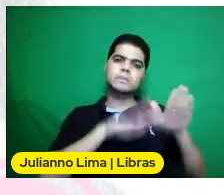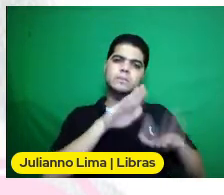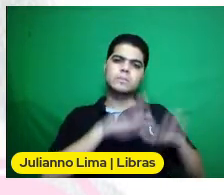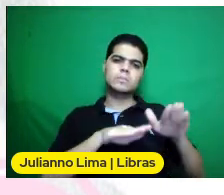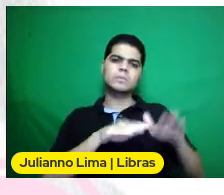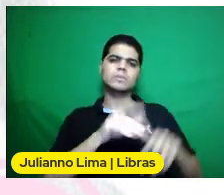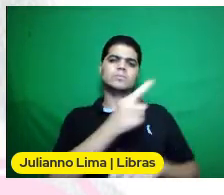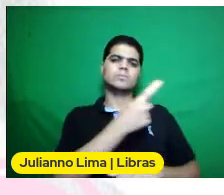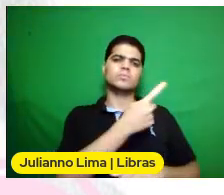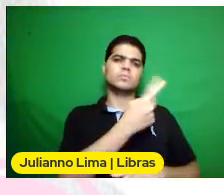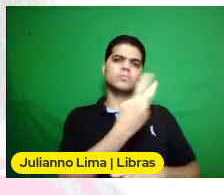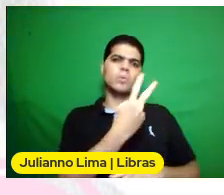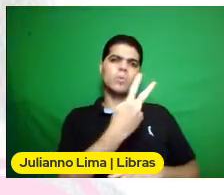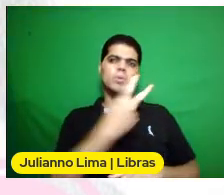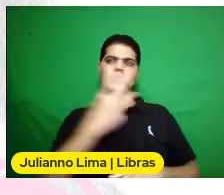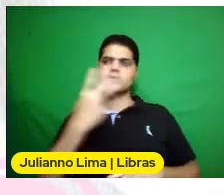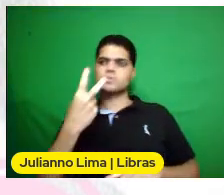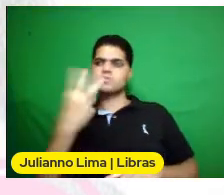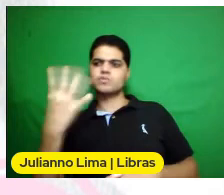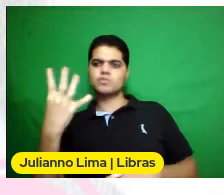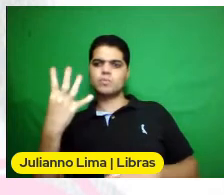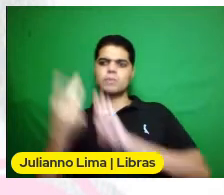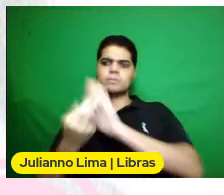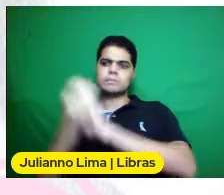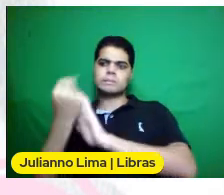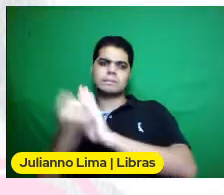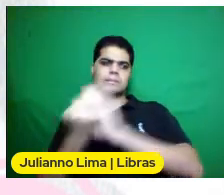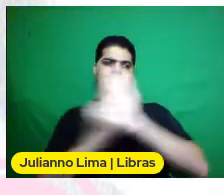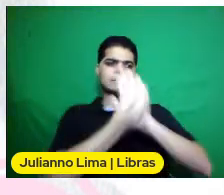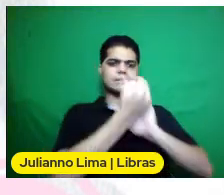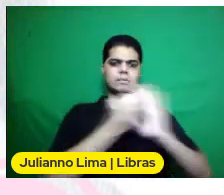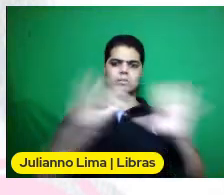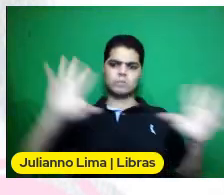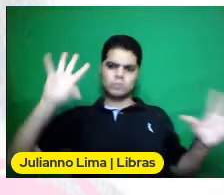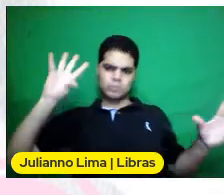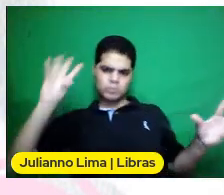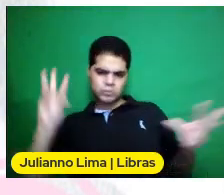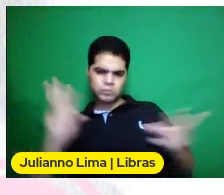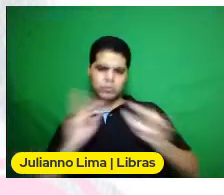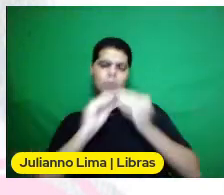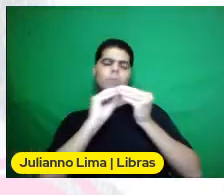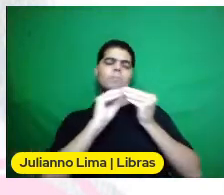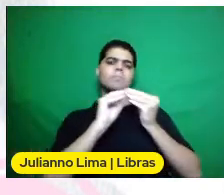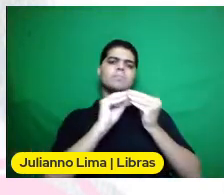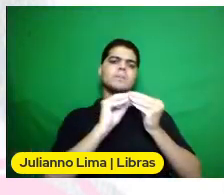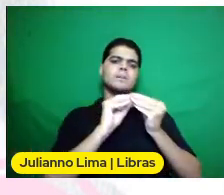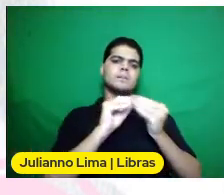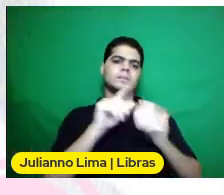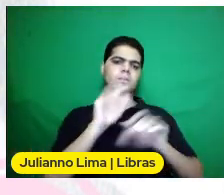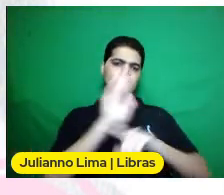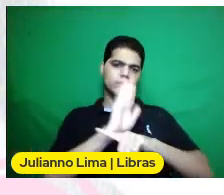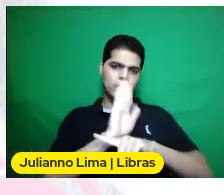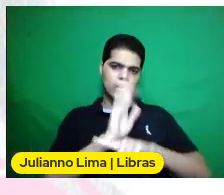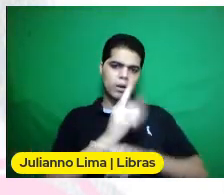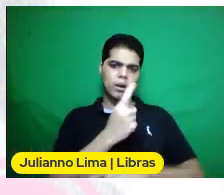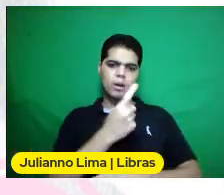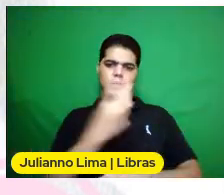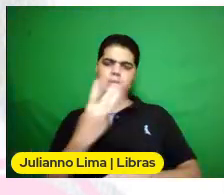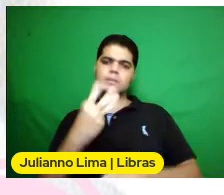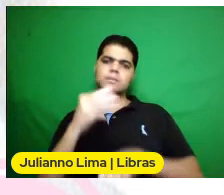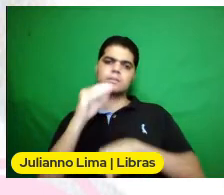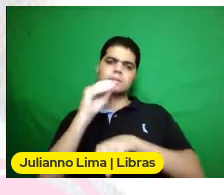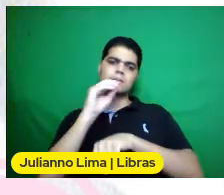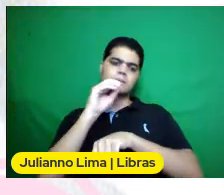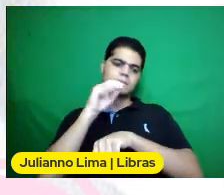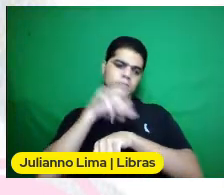desenhos, né? Cada segundo. E aí assim, o filme tem 13 minutos e 45 segundos. Então você imagina quantos